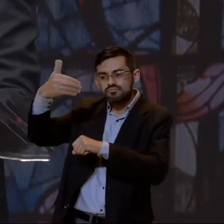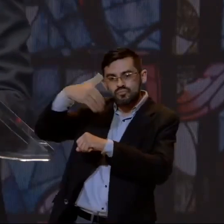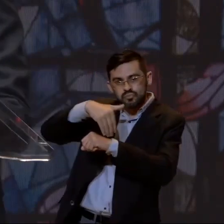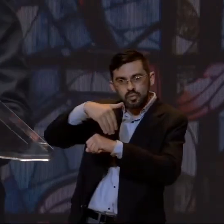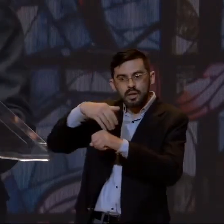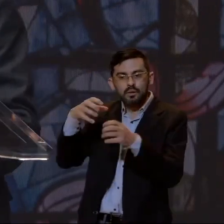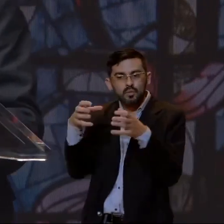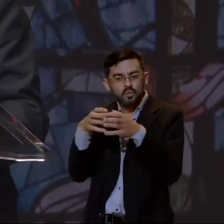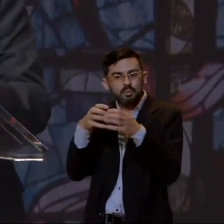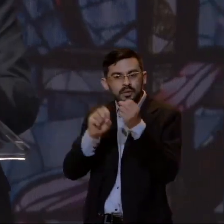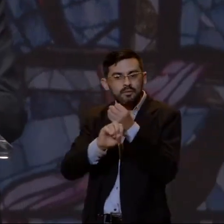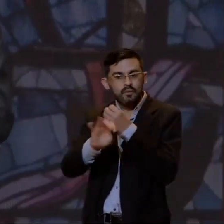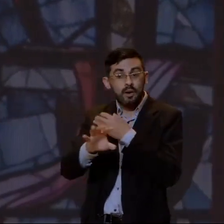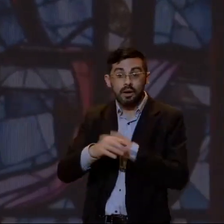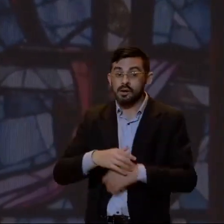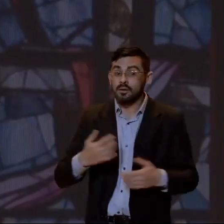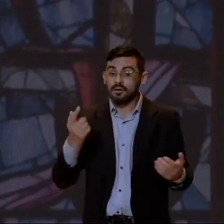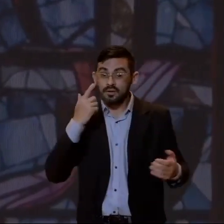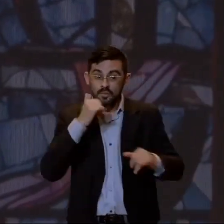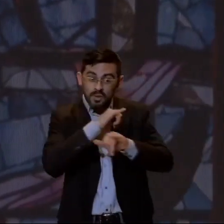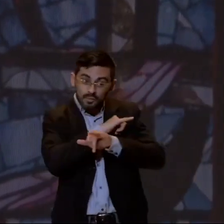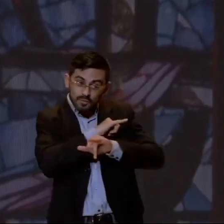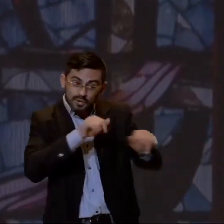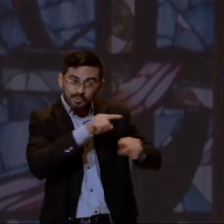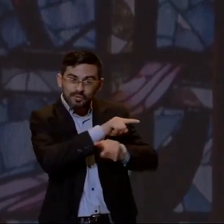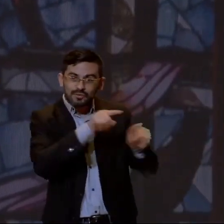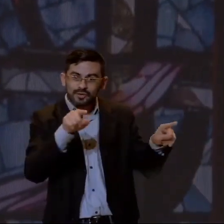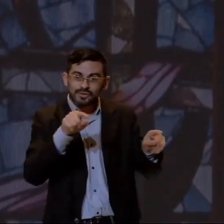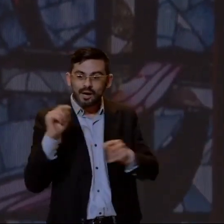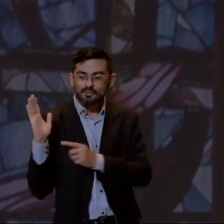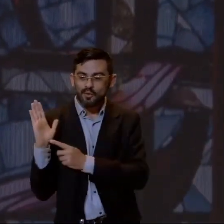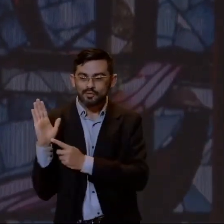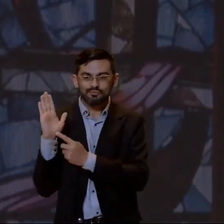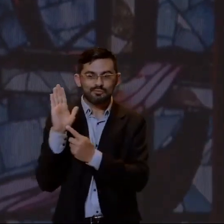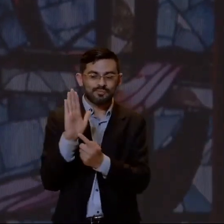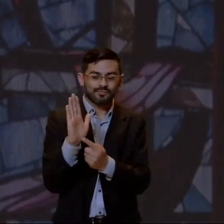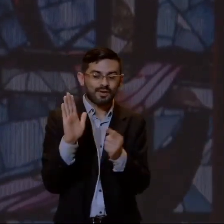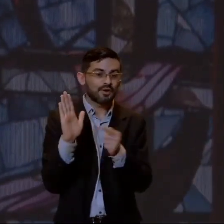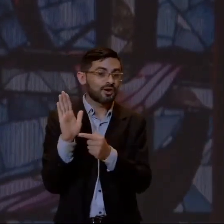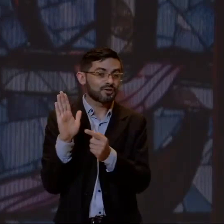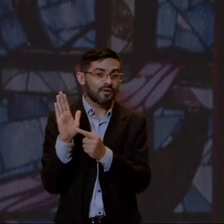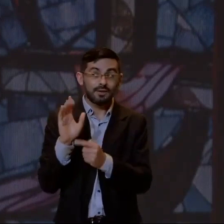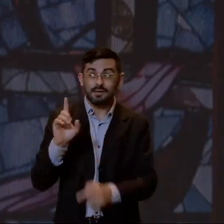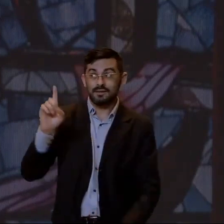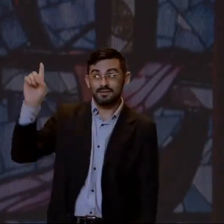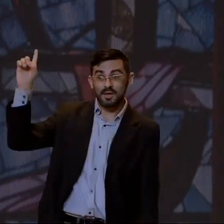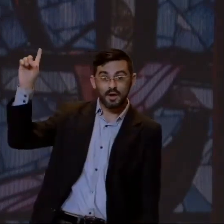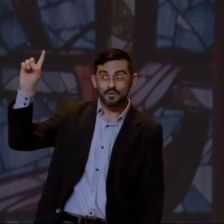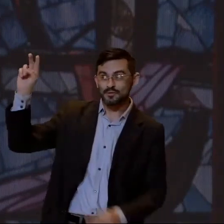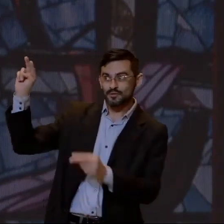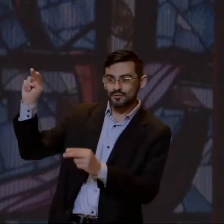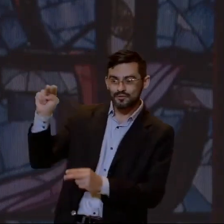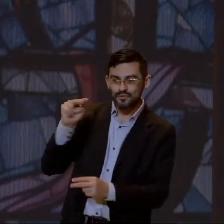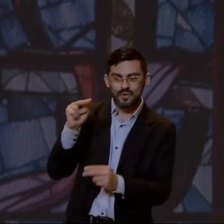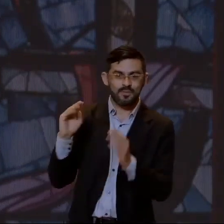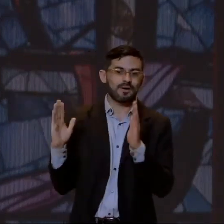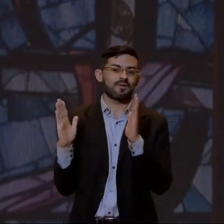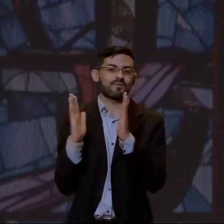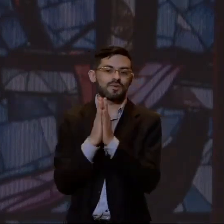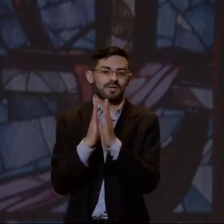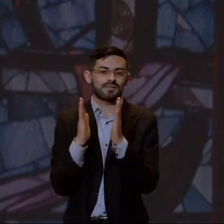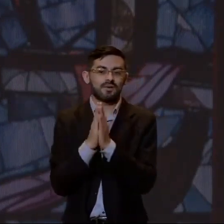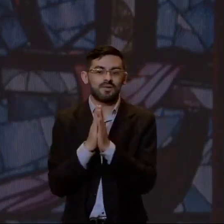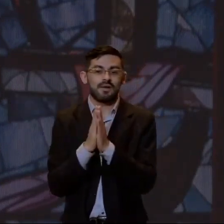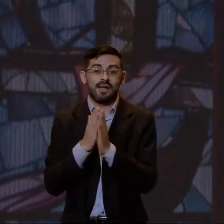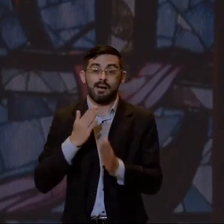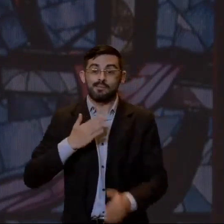vai dizer: olha, eu tenho uma notícia para dar para vocês. Ele mostra o teste e diz assim: Deus ouviu a oração